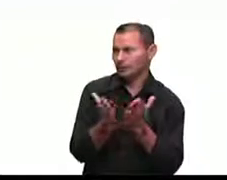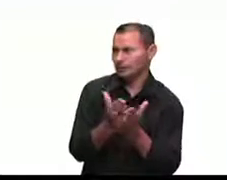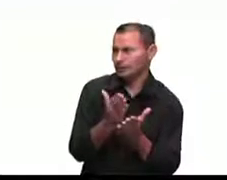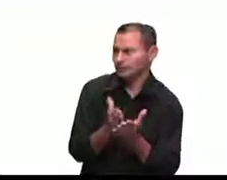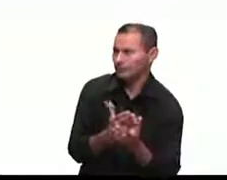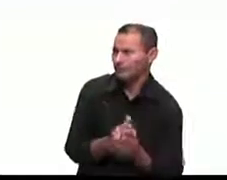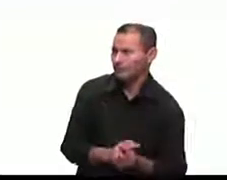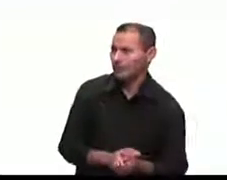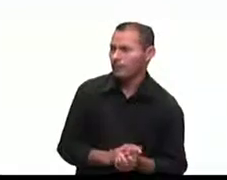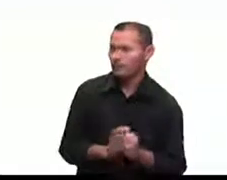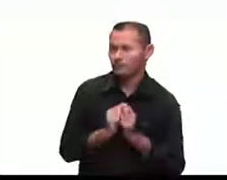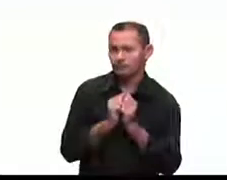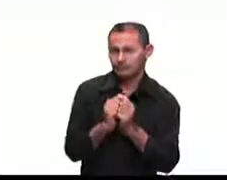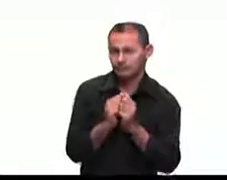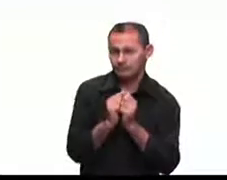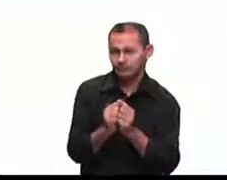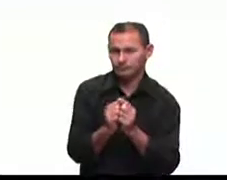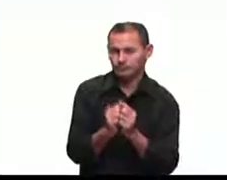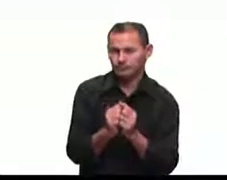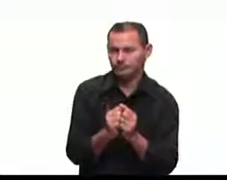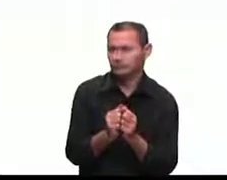livros é acompanhada...